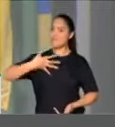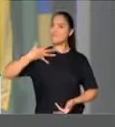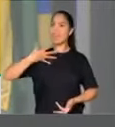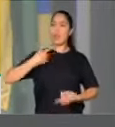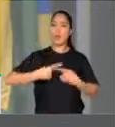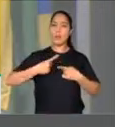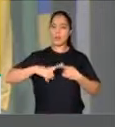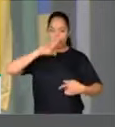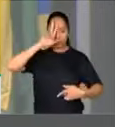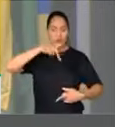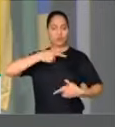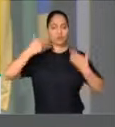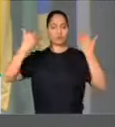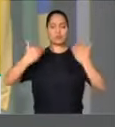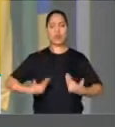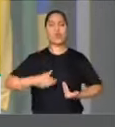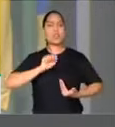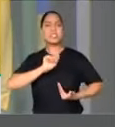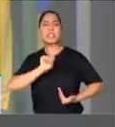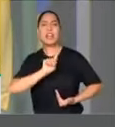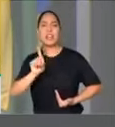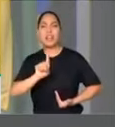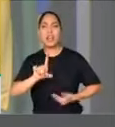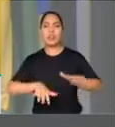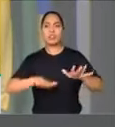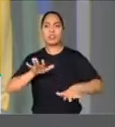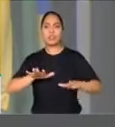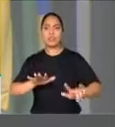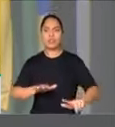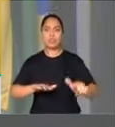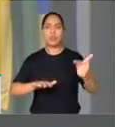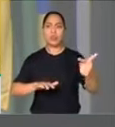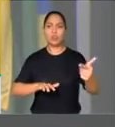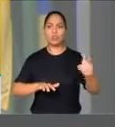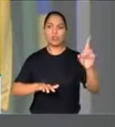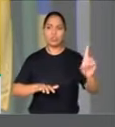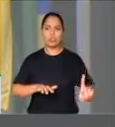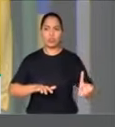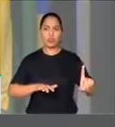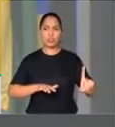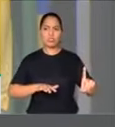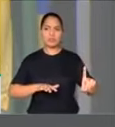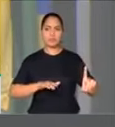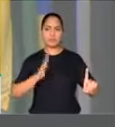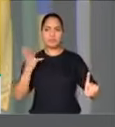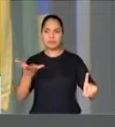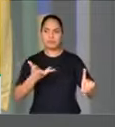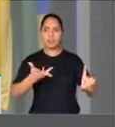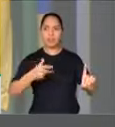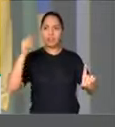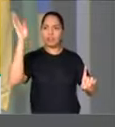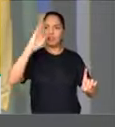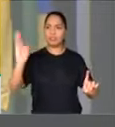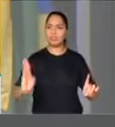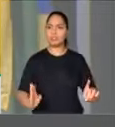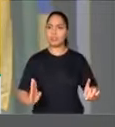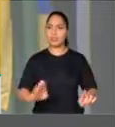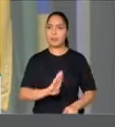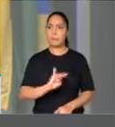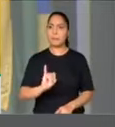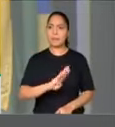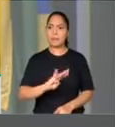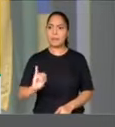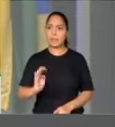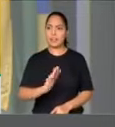porque se eu não fosse o que eu sou, talvez eu não tivesse caído nas mãos de diretores, de lendas maravilhosas desse Brasil, como Bibi